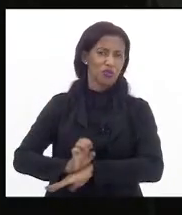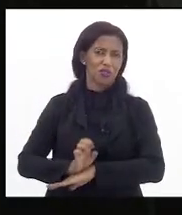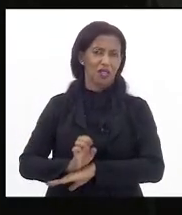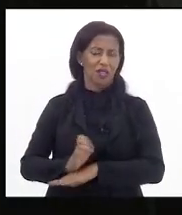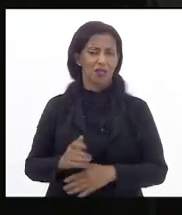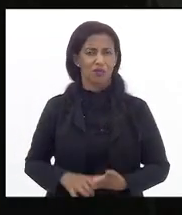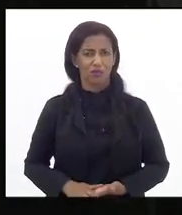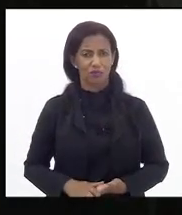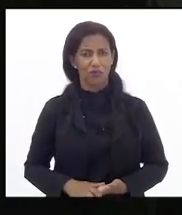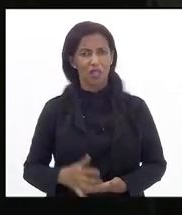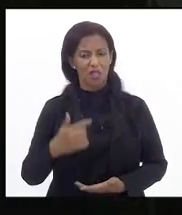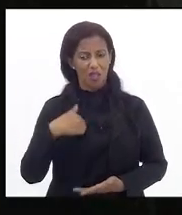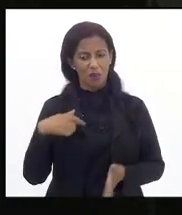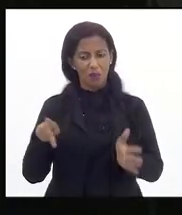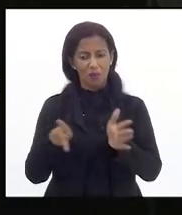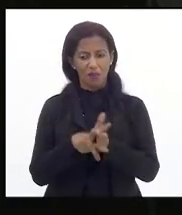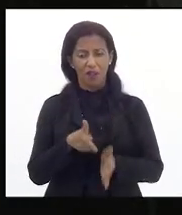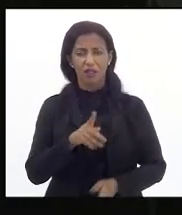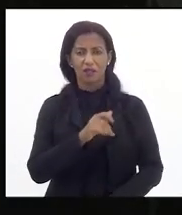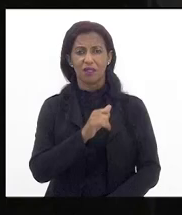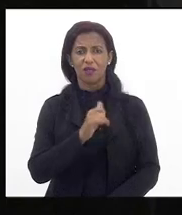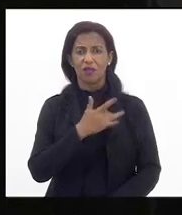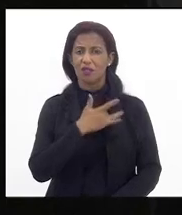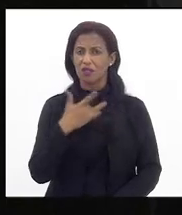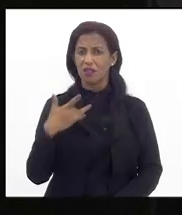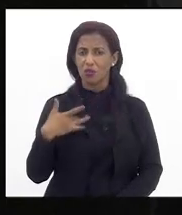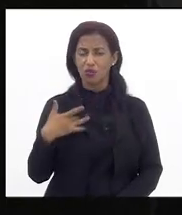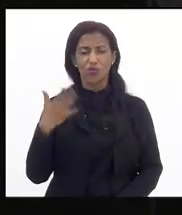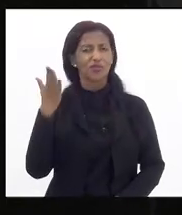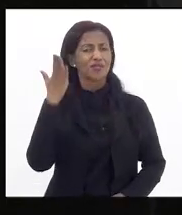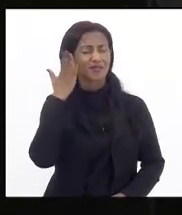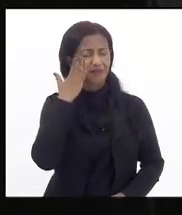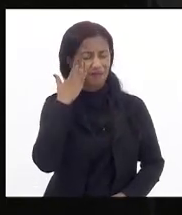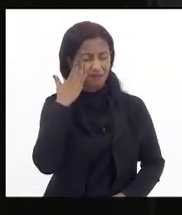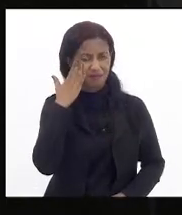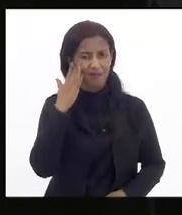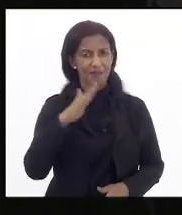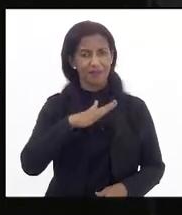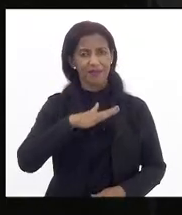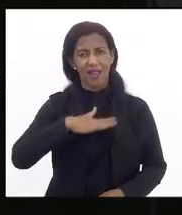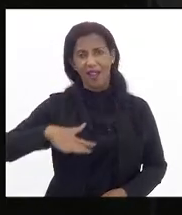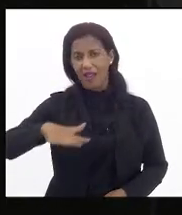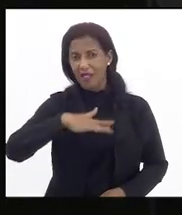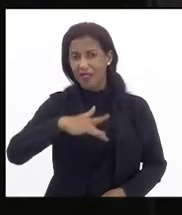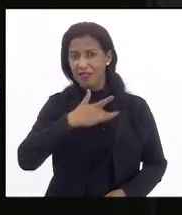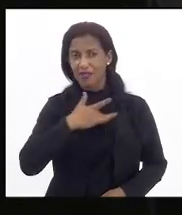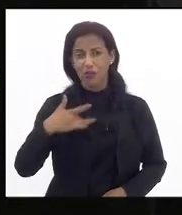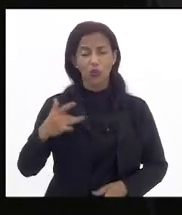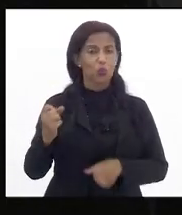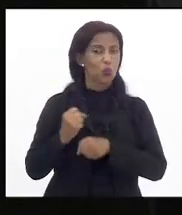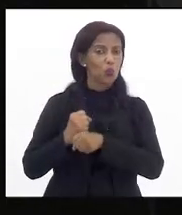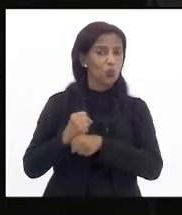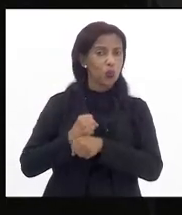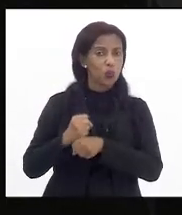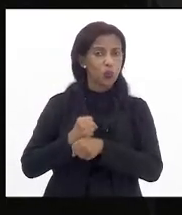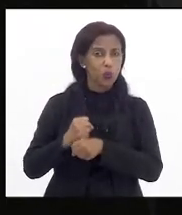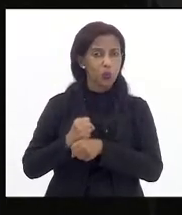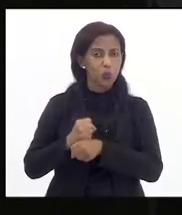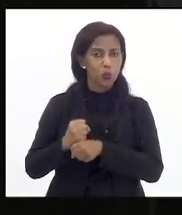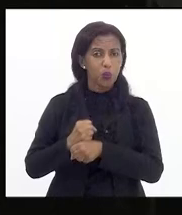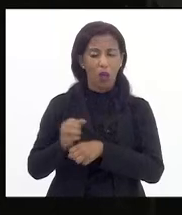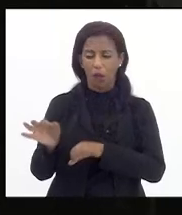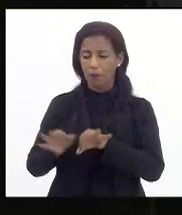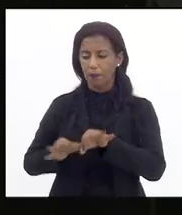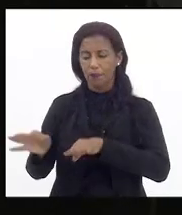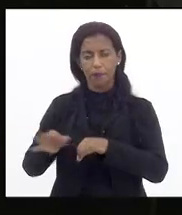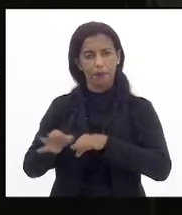eu sou da área da saúde secretário e a gente sabe que a área da saúde ficou anos e anos sem